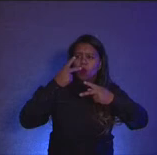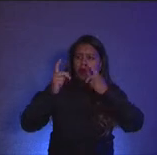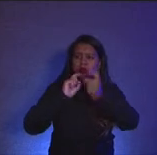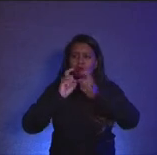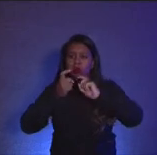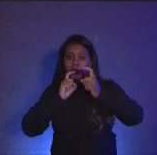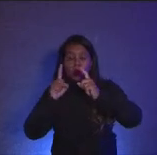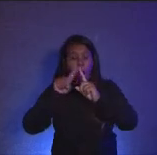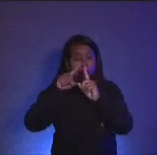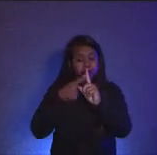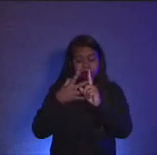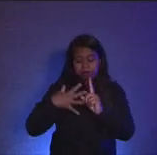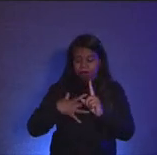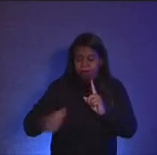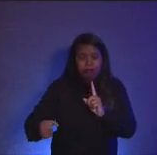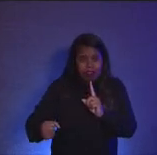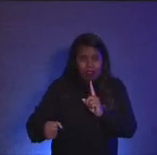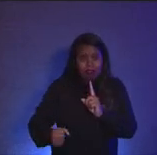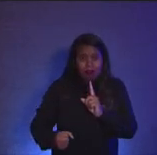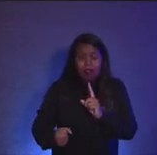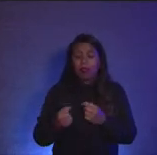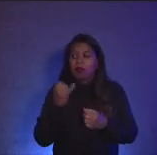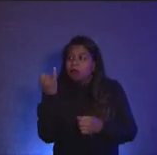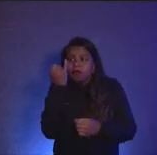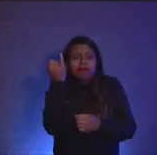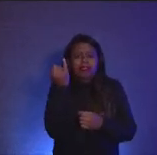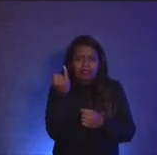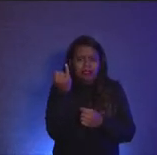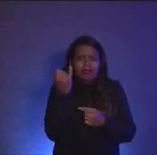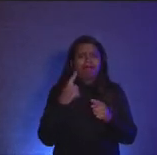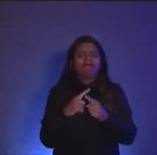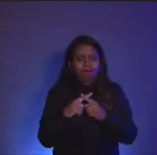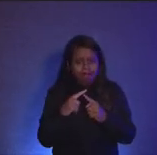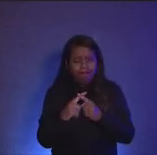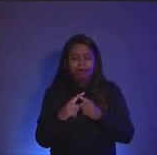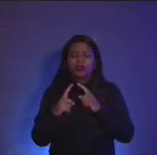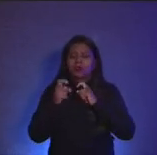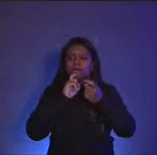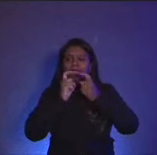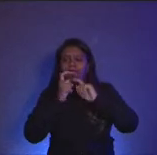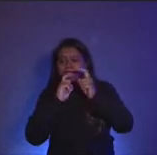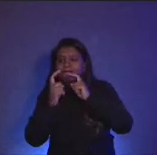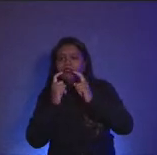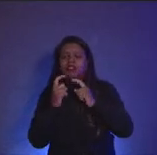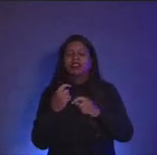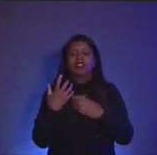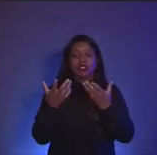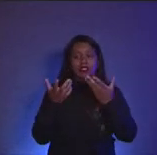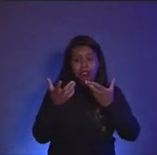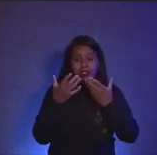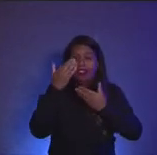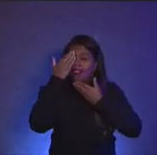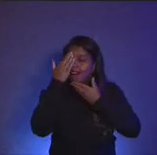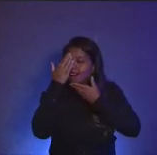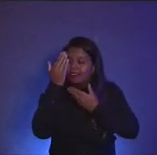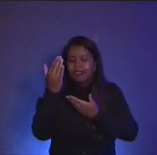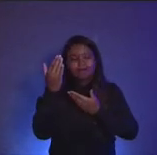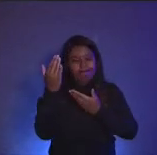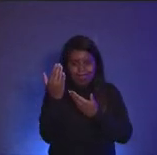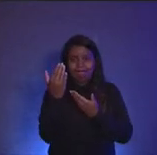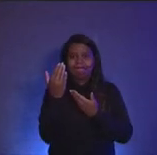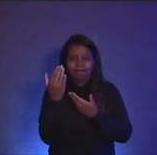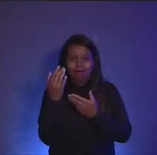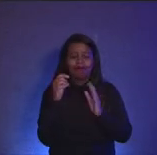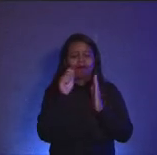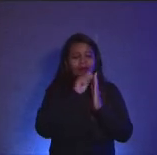dentro é muito importante e tem um alcance bem grande. Também queria aproveitar só para agradecer a agência Patrícia Galvão, que nos ensinou